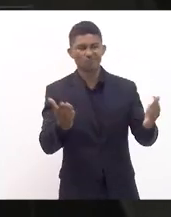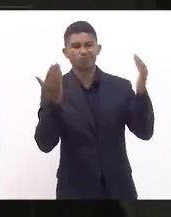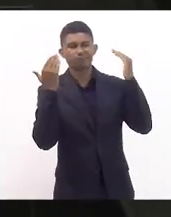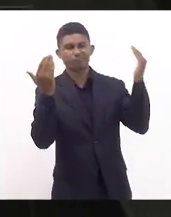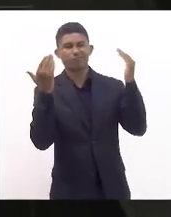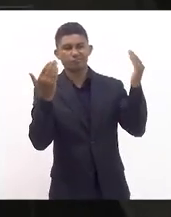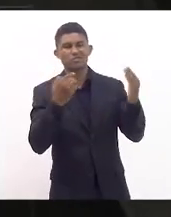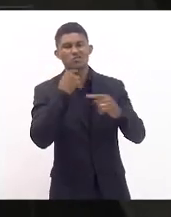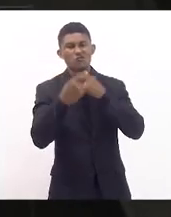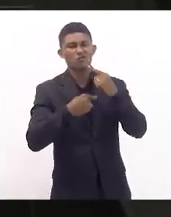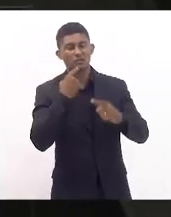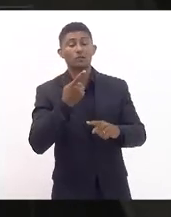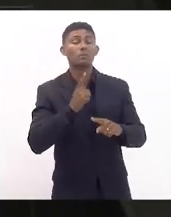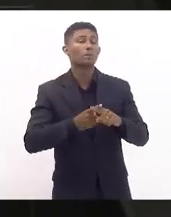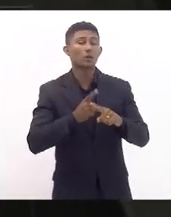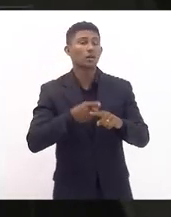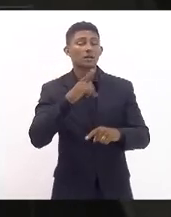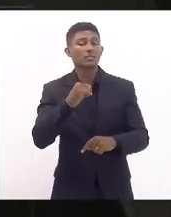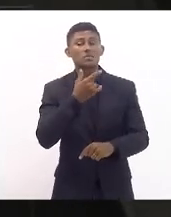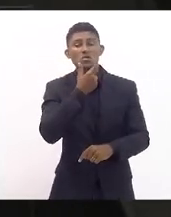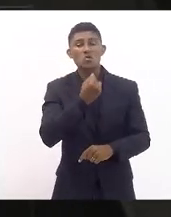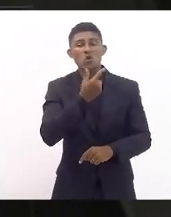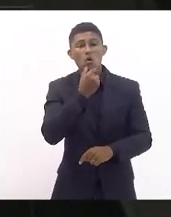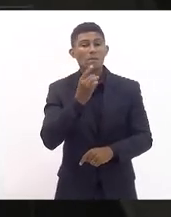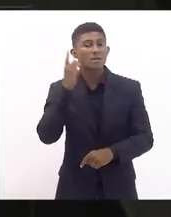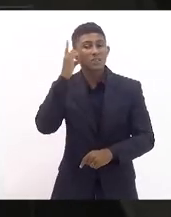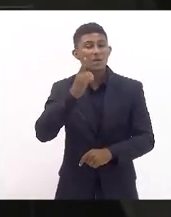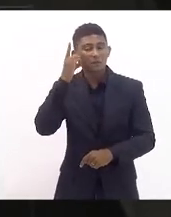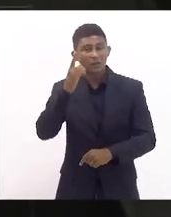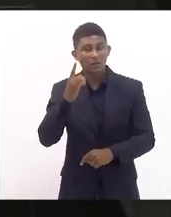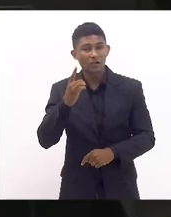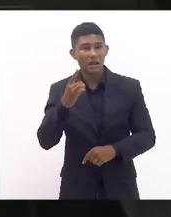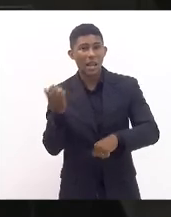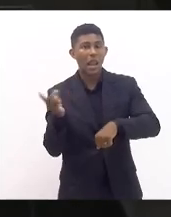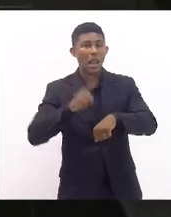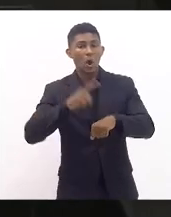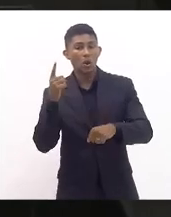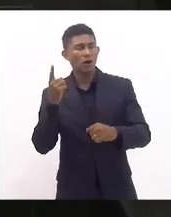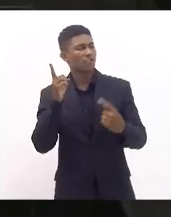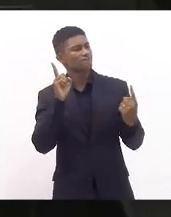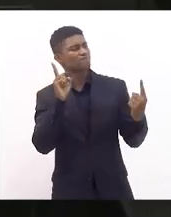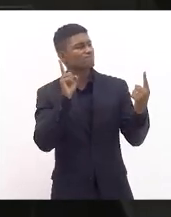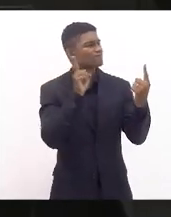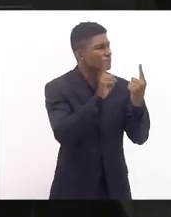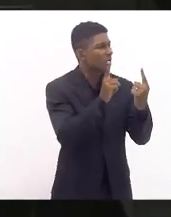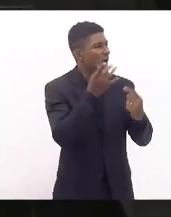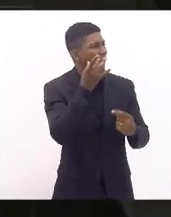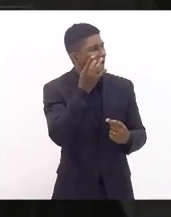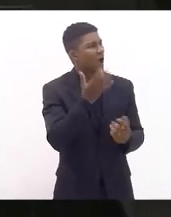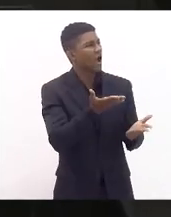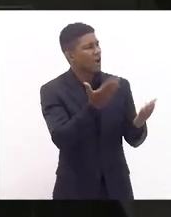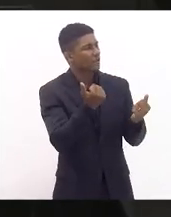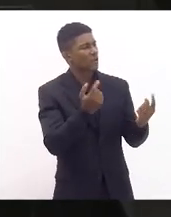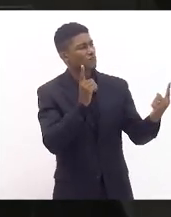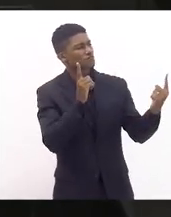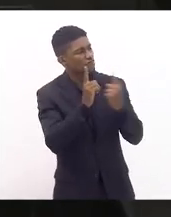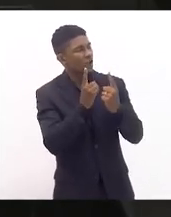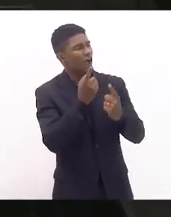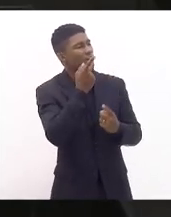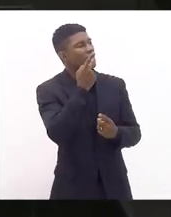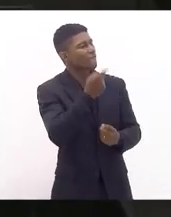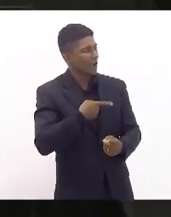se fosse um deputado homem, encarava ele lá do lado de fora, da rua, para ele falar na frente dele o que